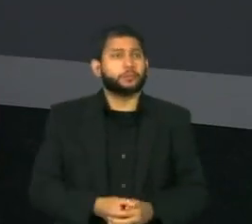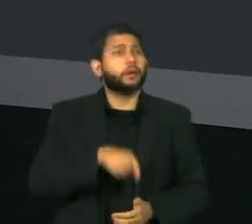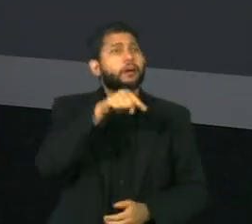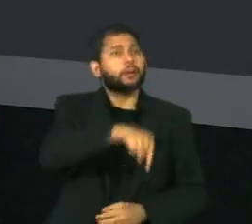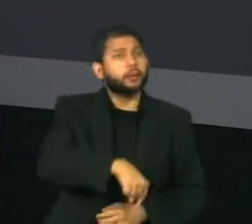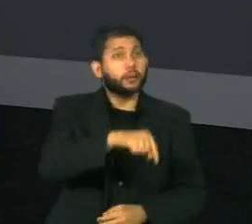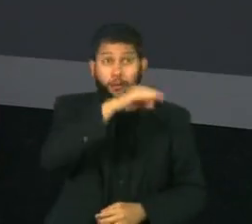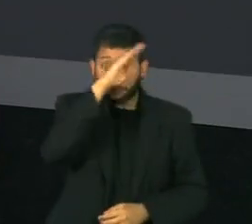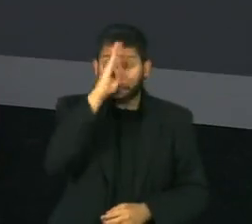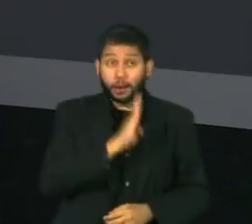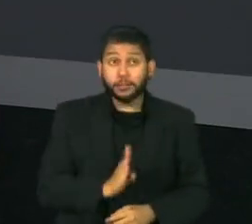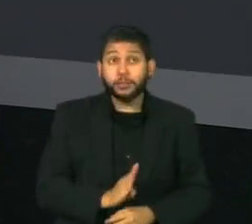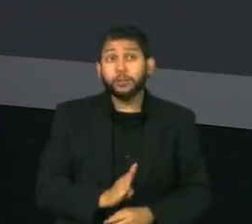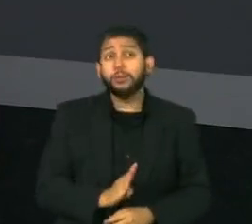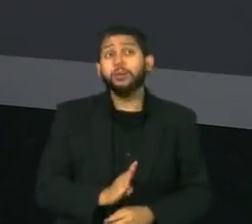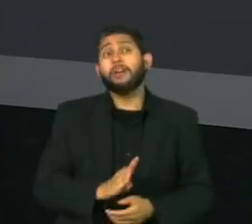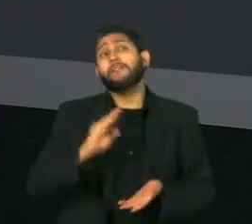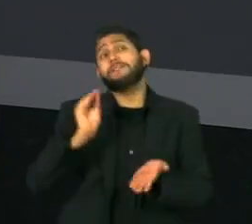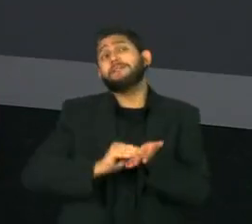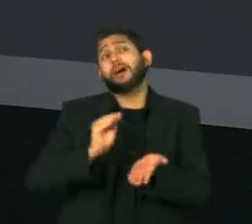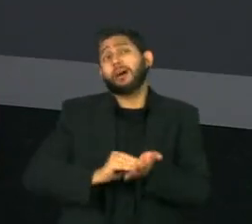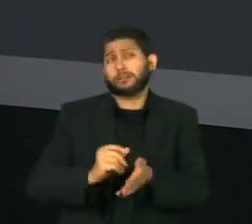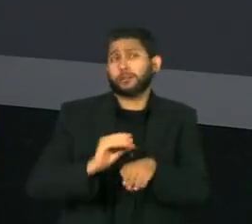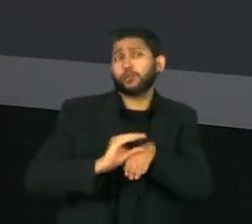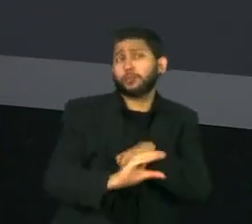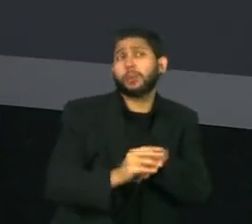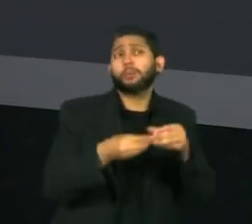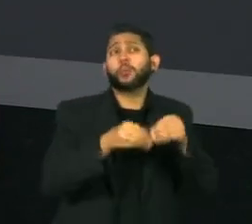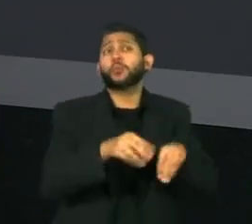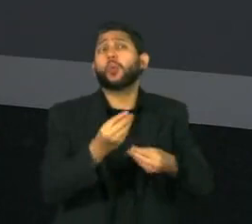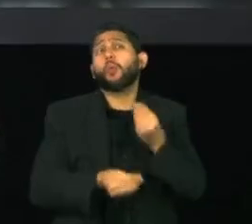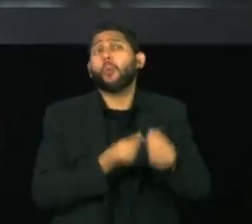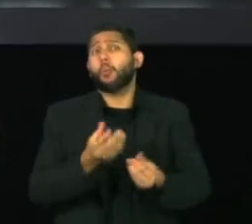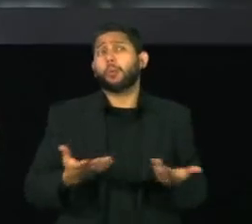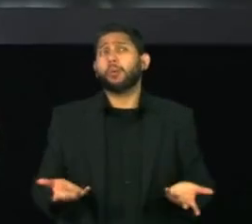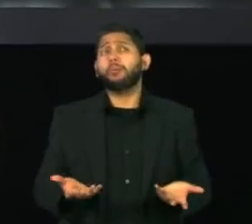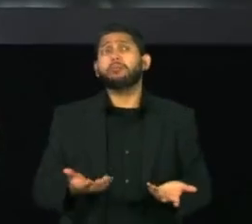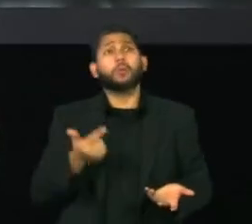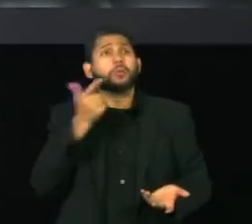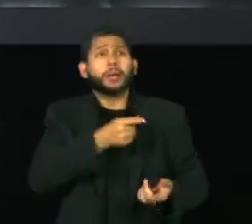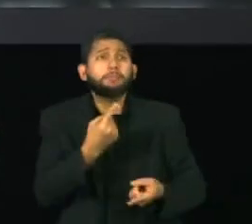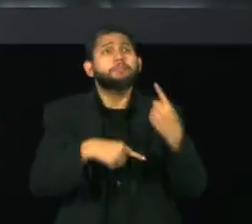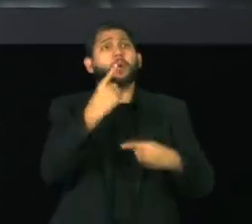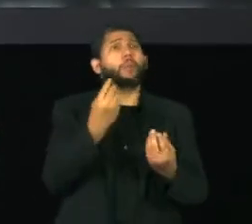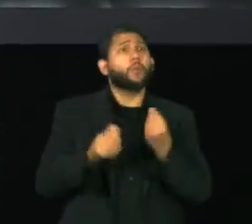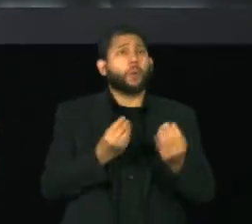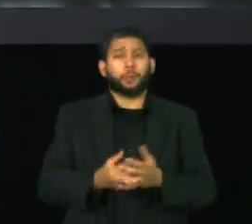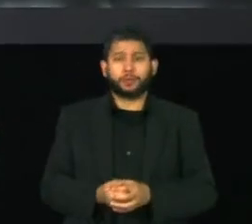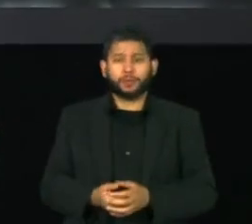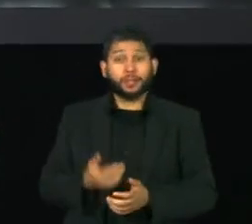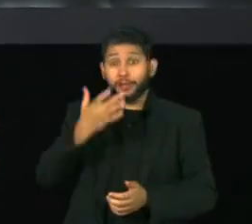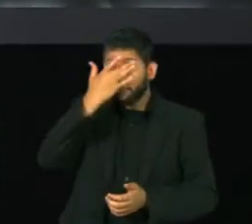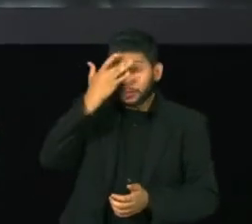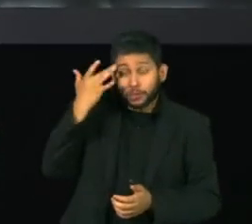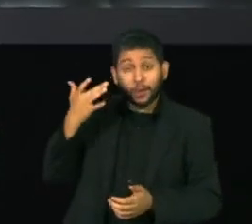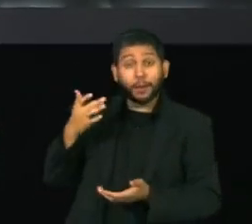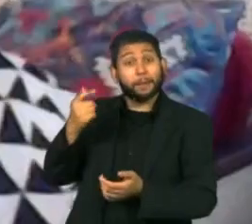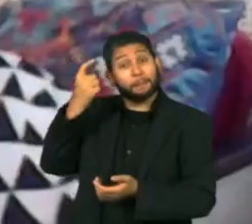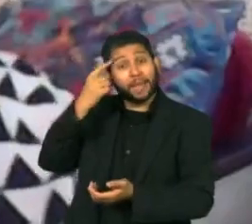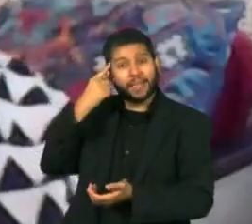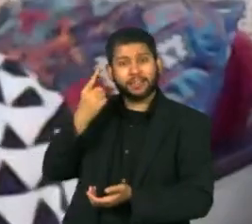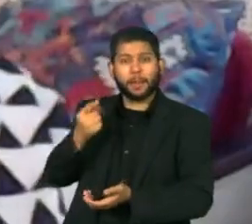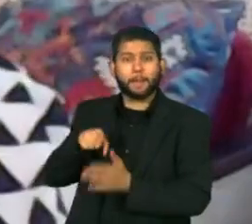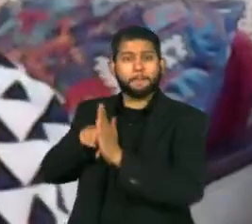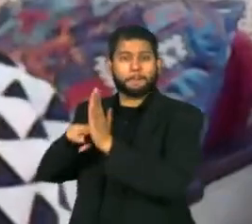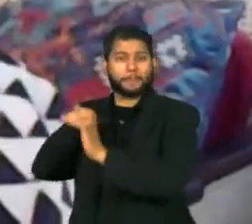Brasil dessa falta de investimento e como superar isso? Enquanto gastar com pesquisa